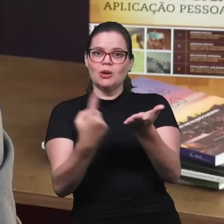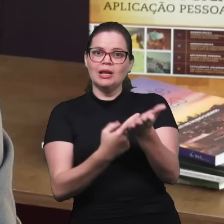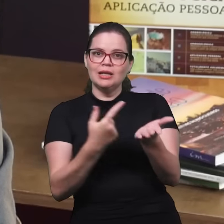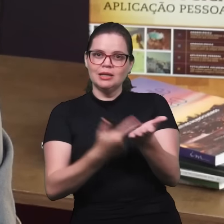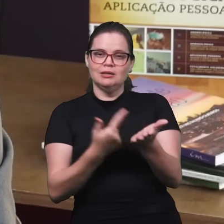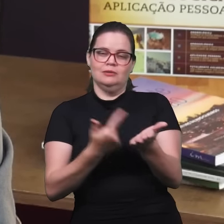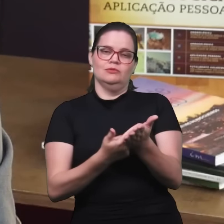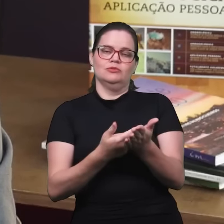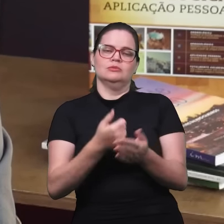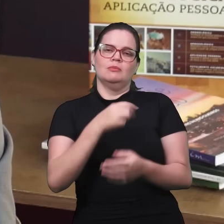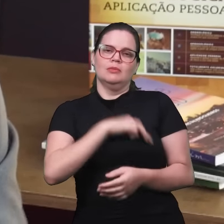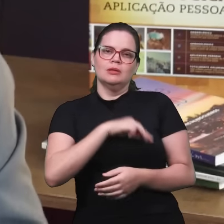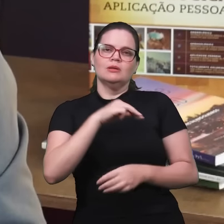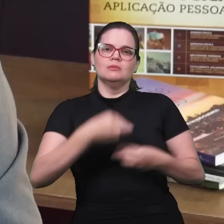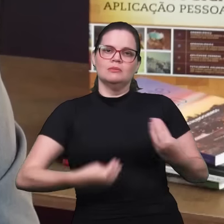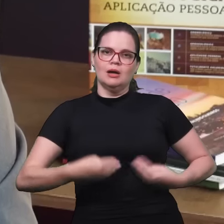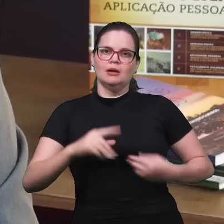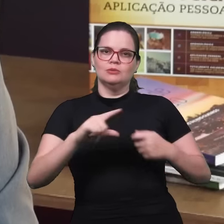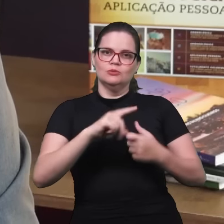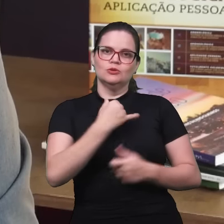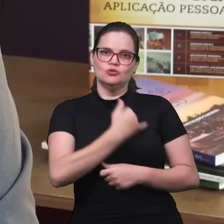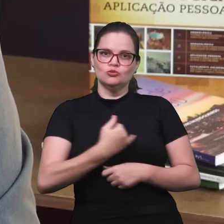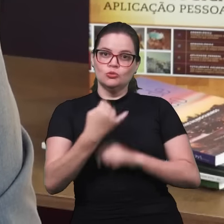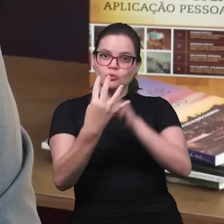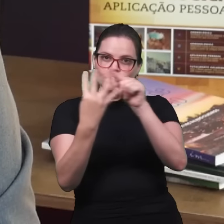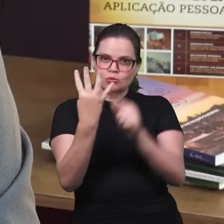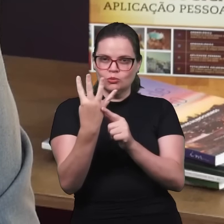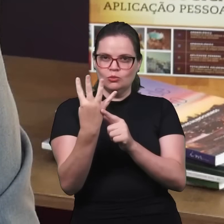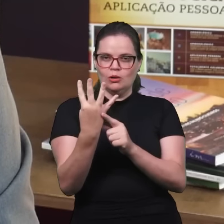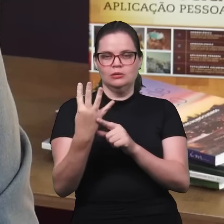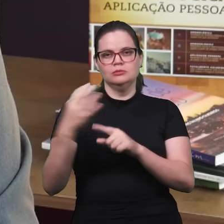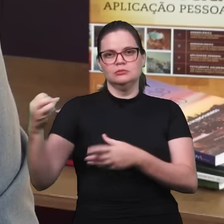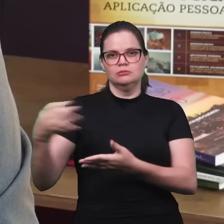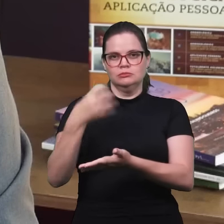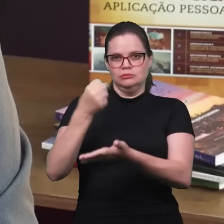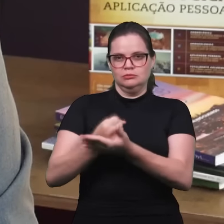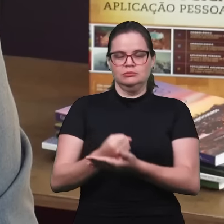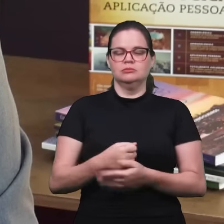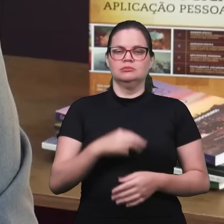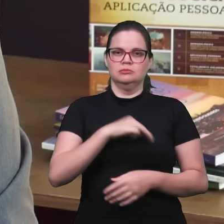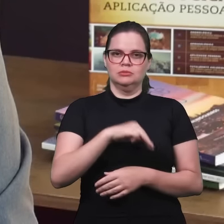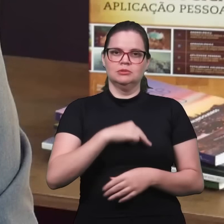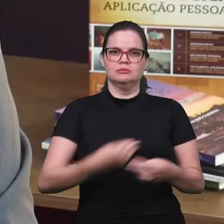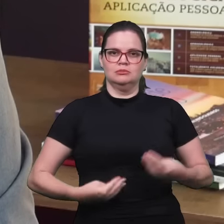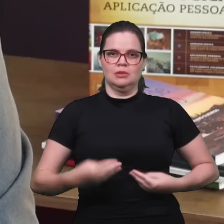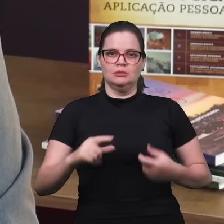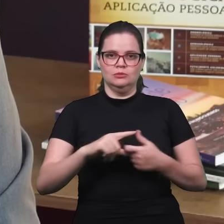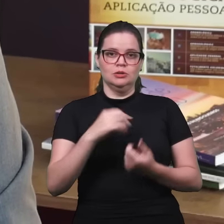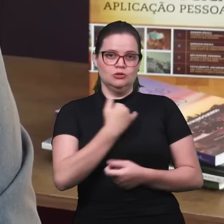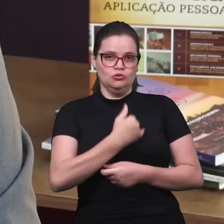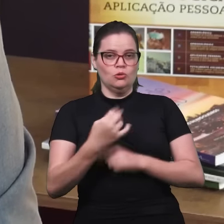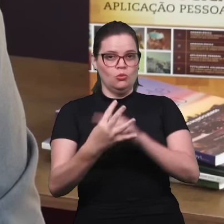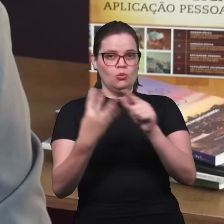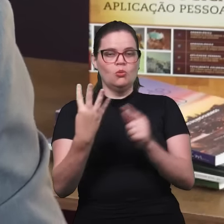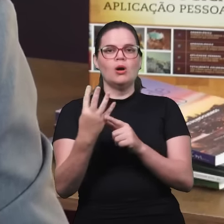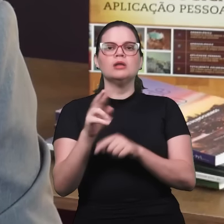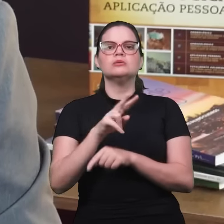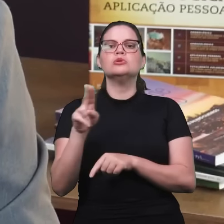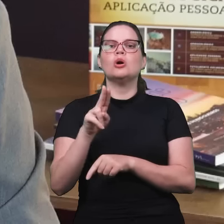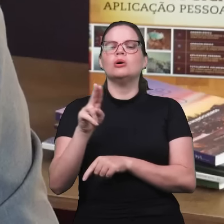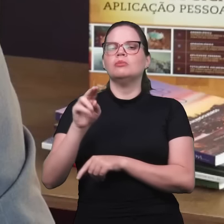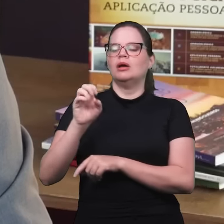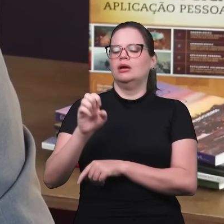4 primeiros livros ali do Novo Testamento. Mateus, Marcos, Lucas e João. E nós vamos ver